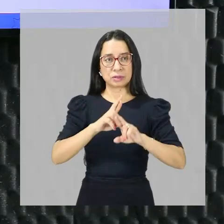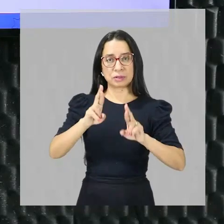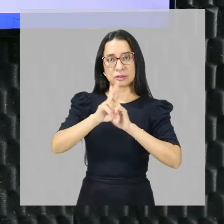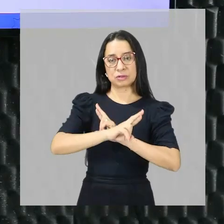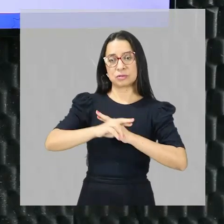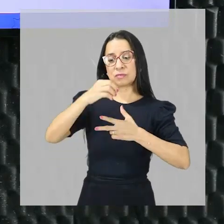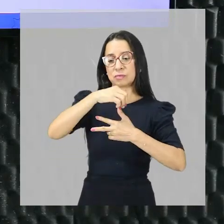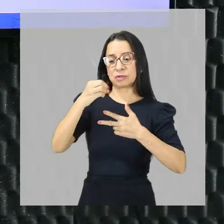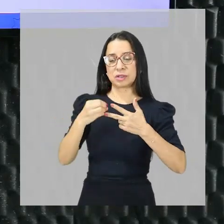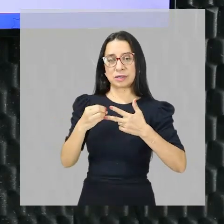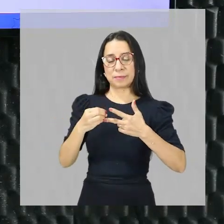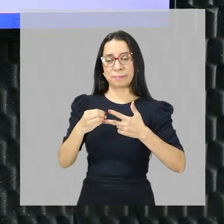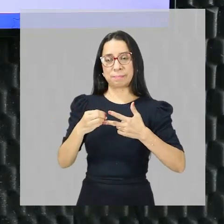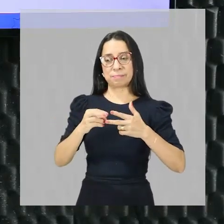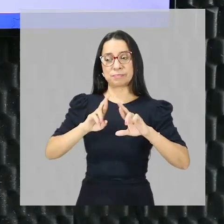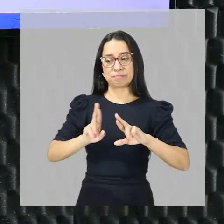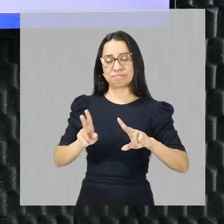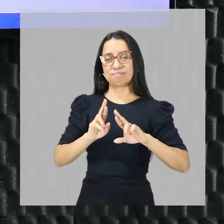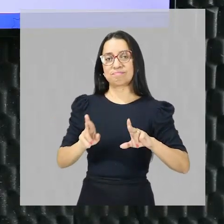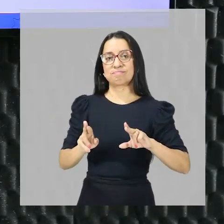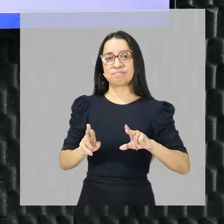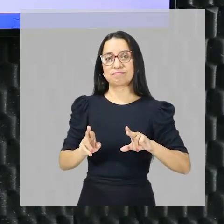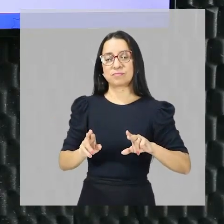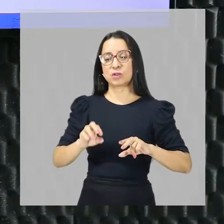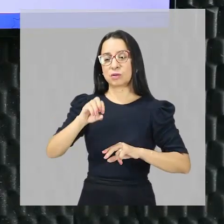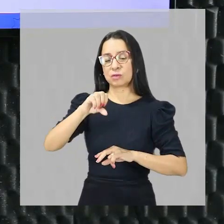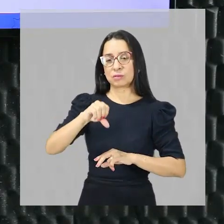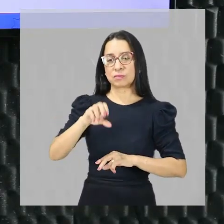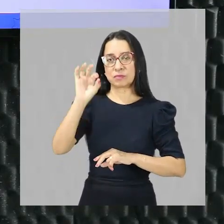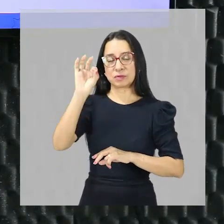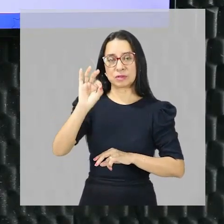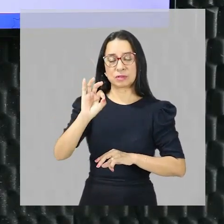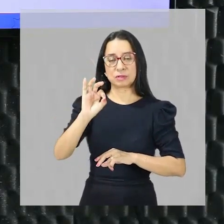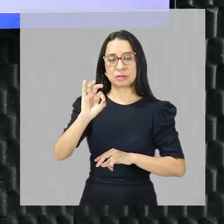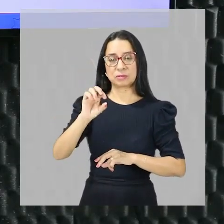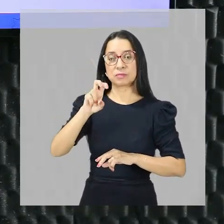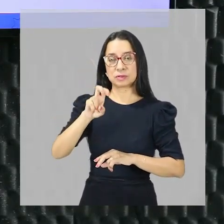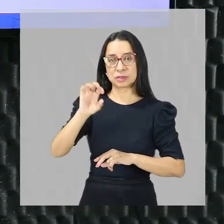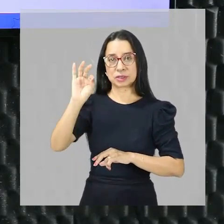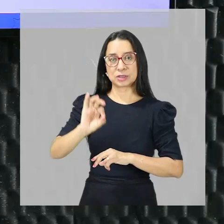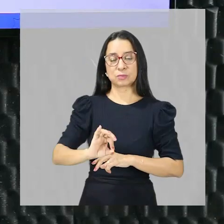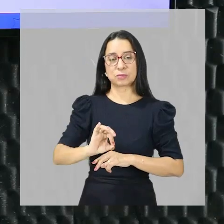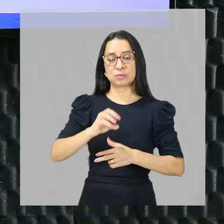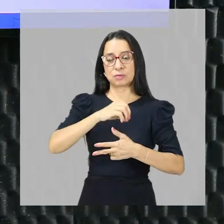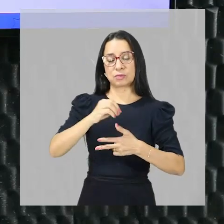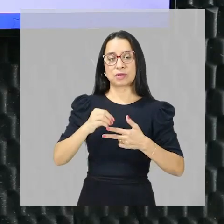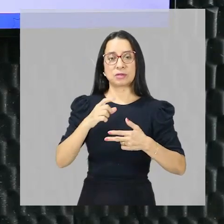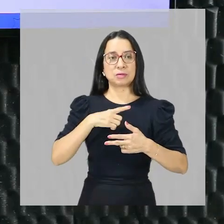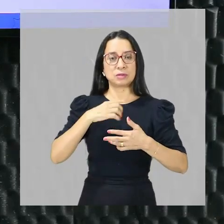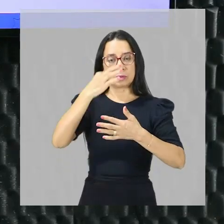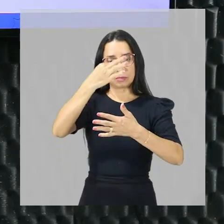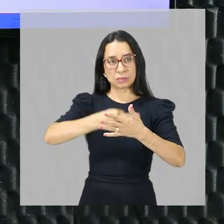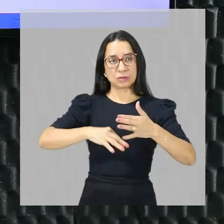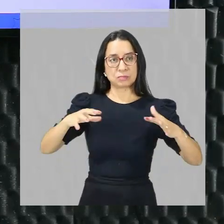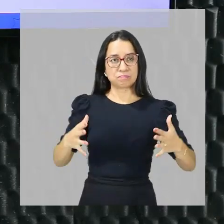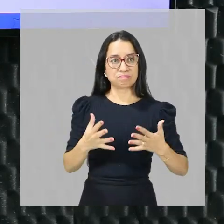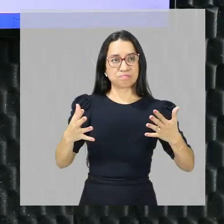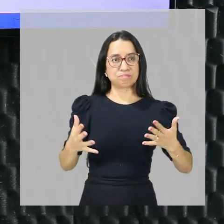Enem algumas vezes. Em 95% das vezes do Enem, quando tu tem um texto